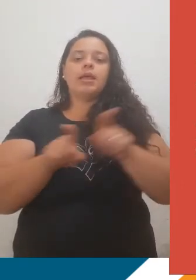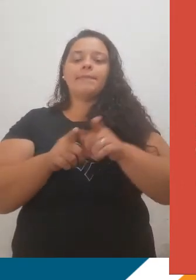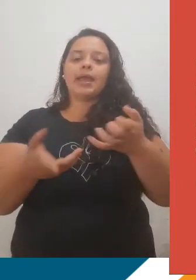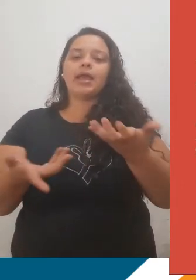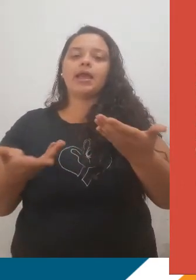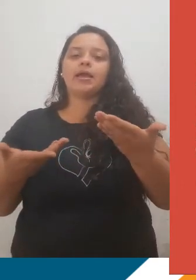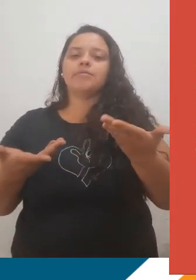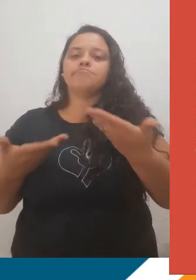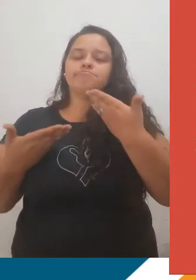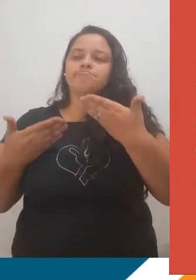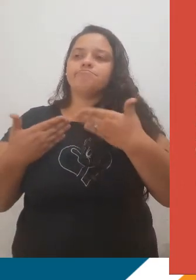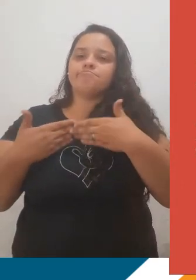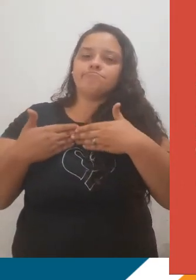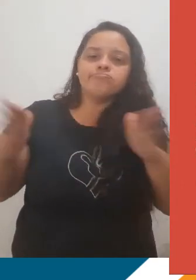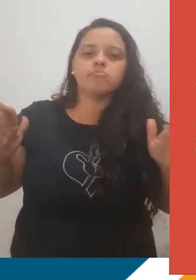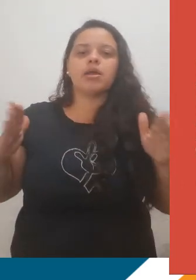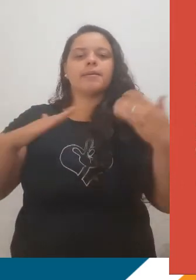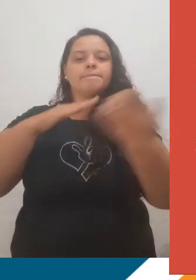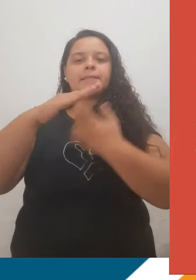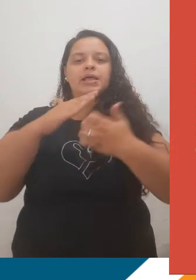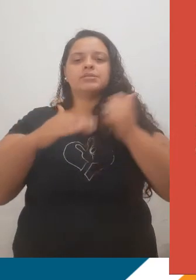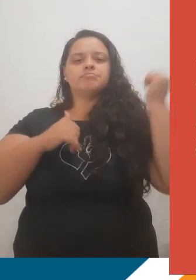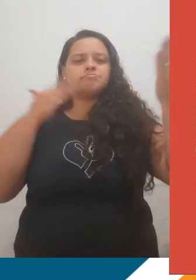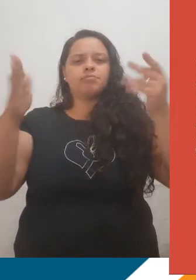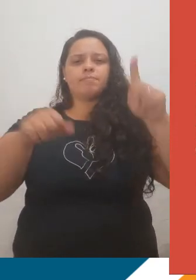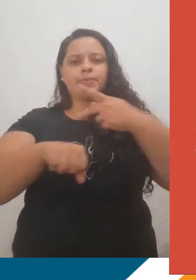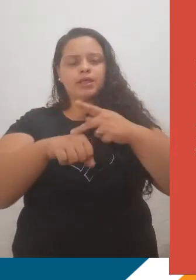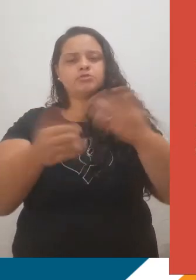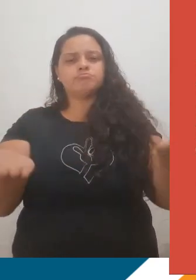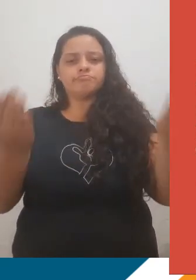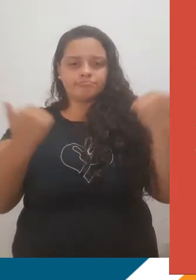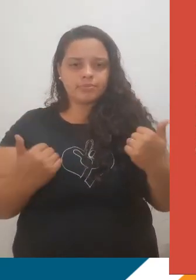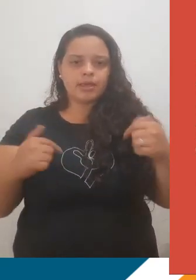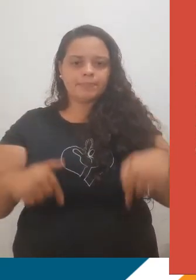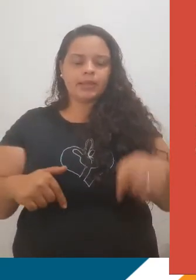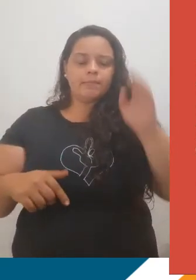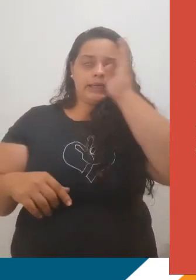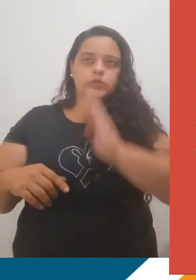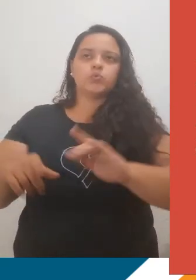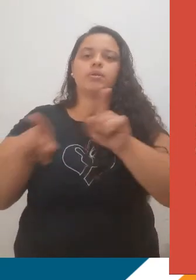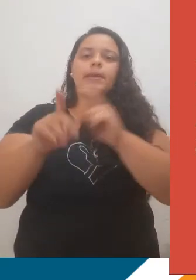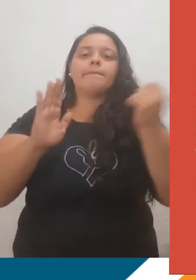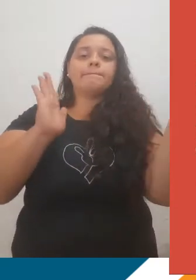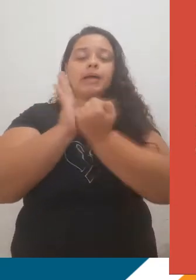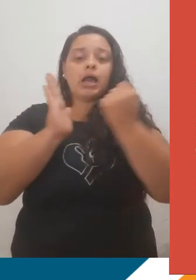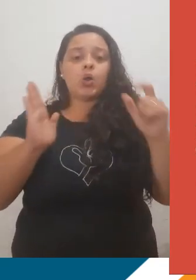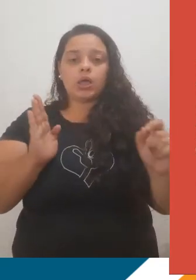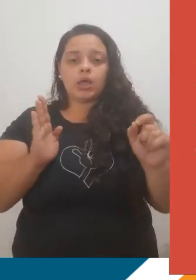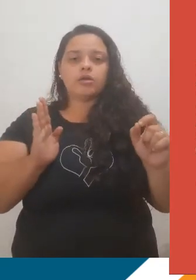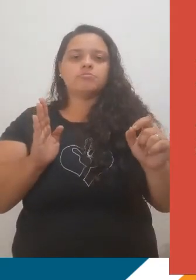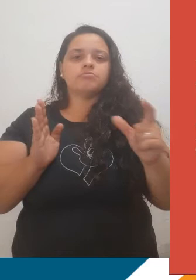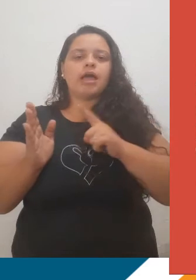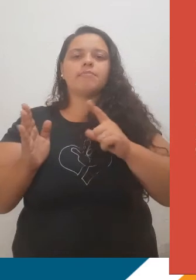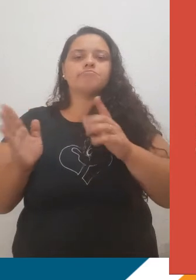Brasil, né? Uma abertura do mercado brasileiro para o capital externo, o que também vai marcar as disputas de todo